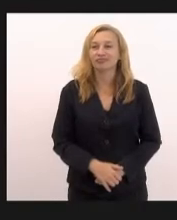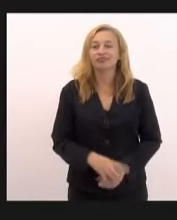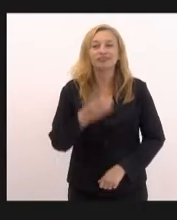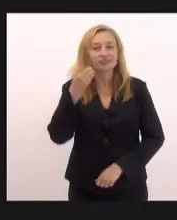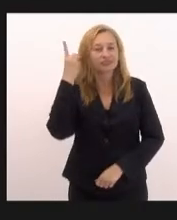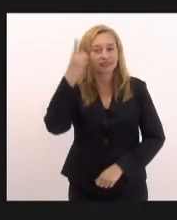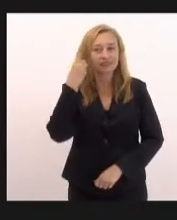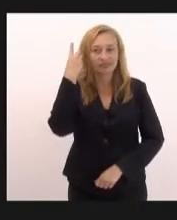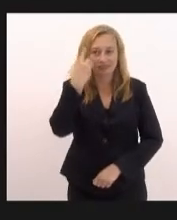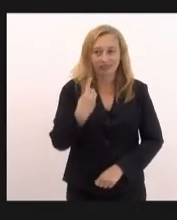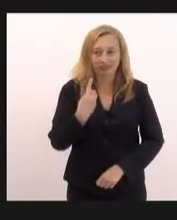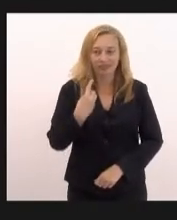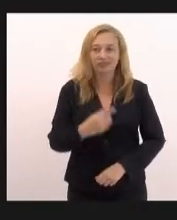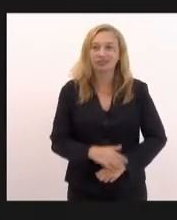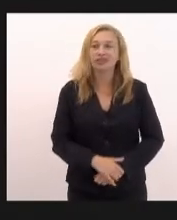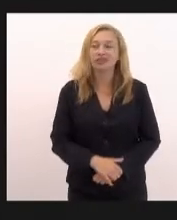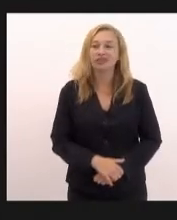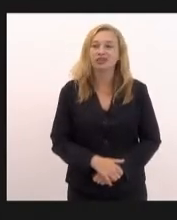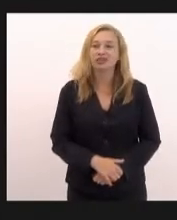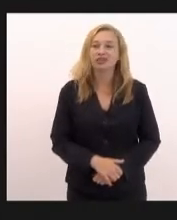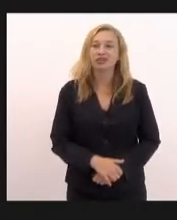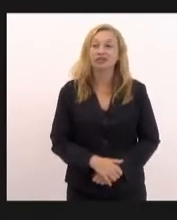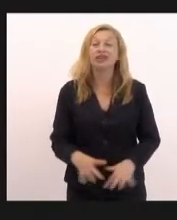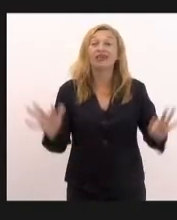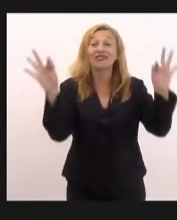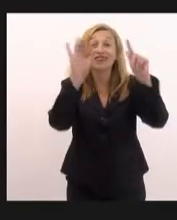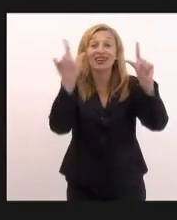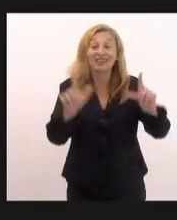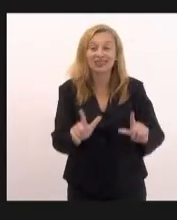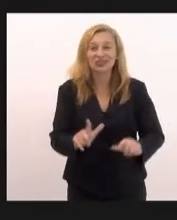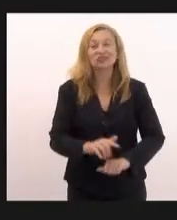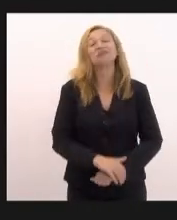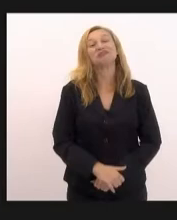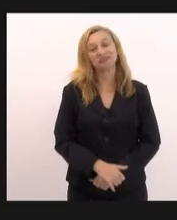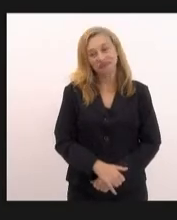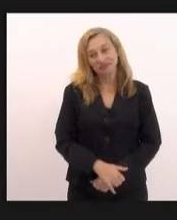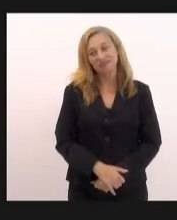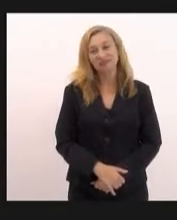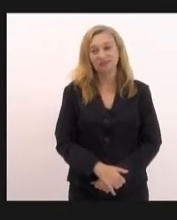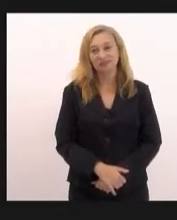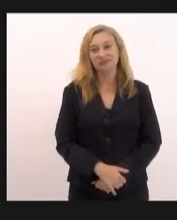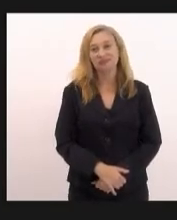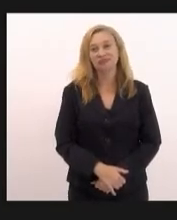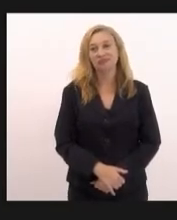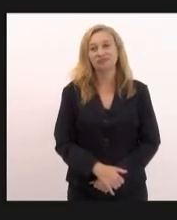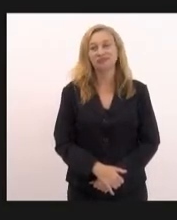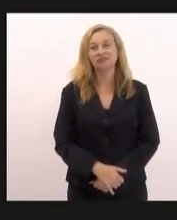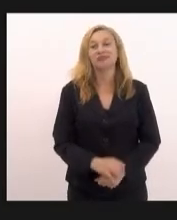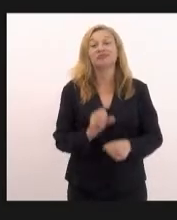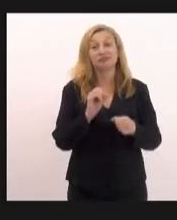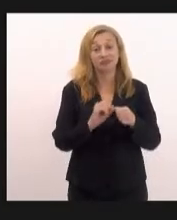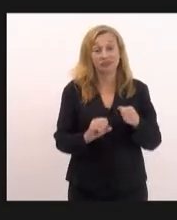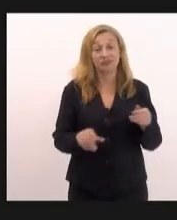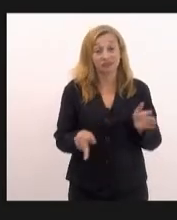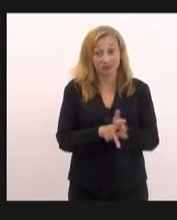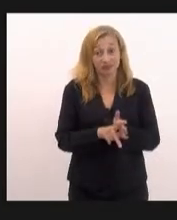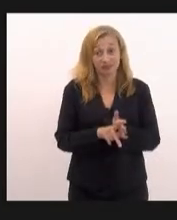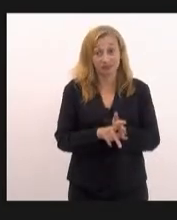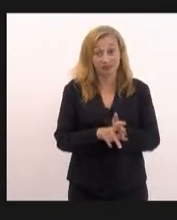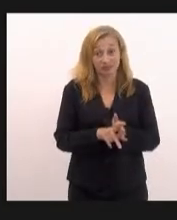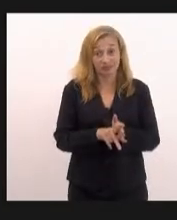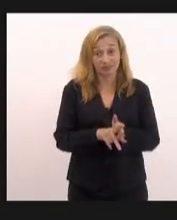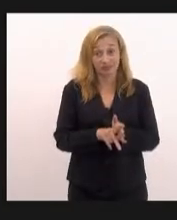deputada Dani Monteiro teve a felicidade, né, de fazer este projeto e